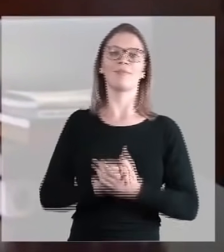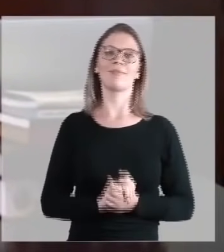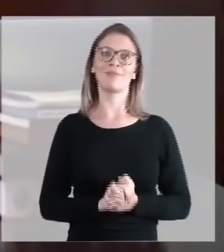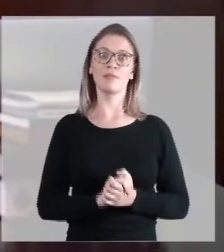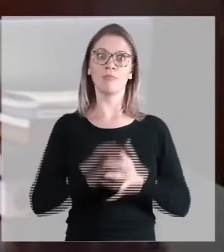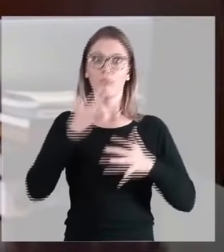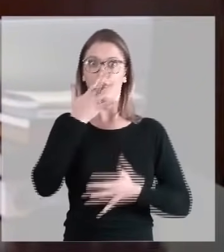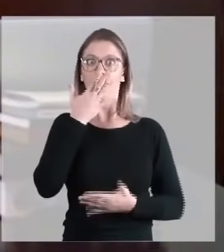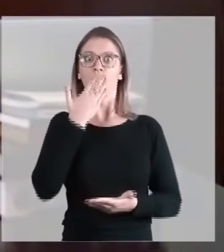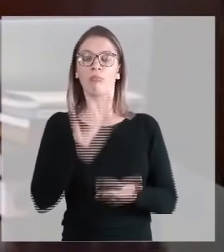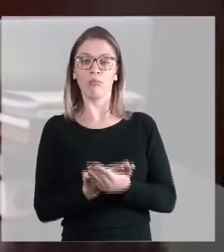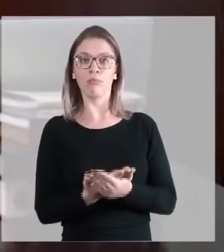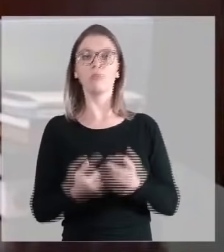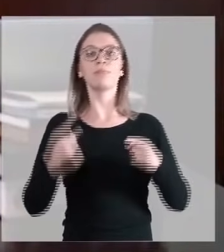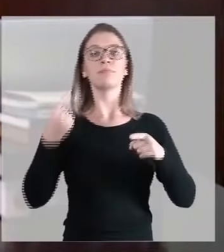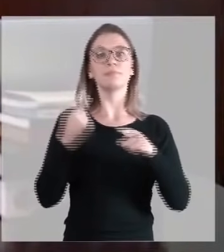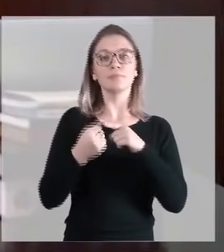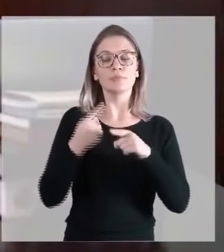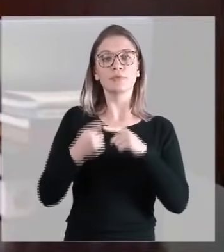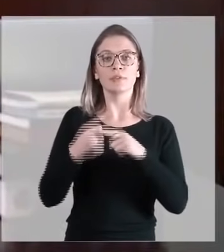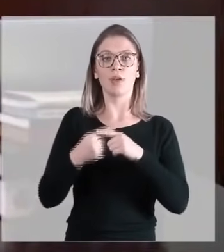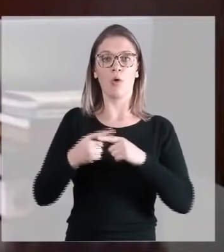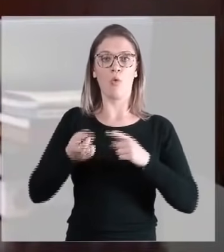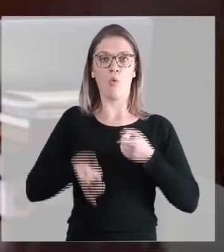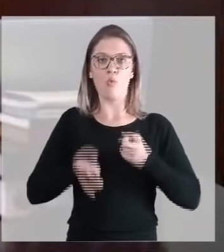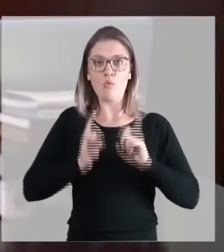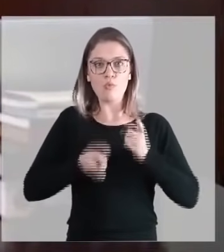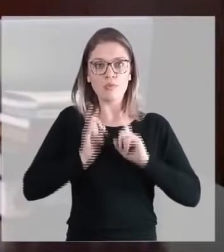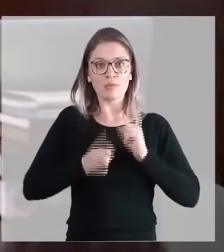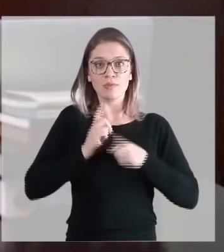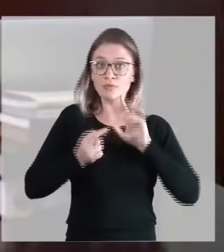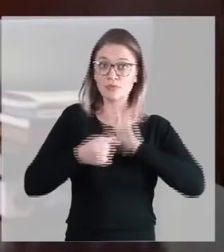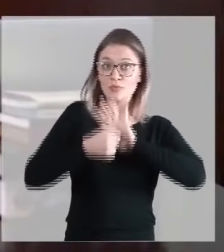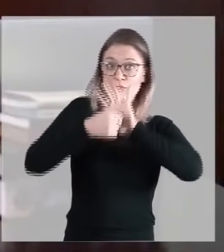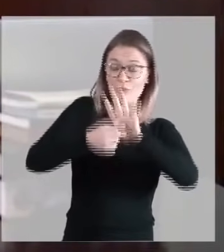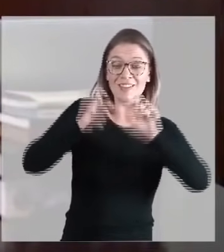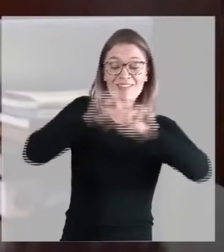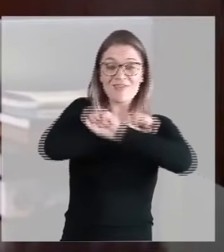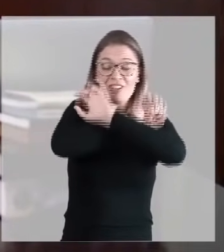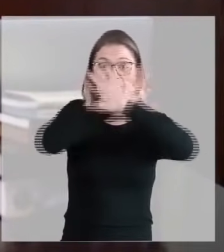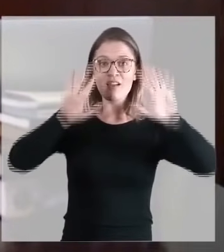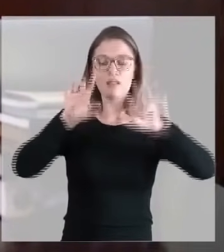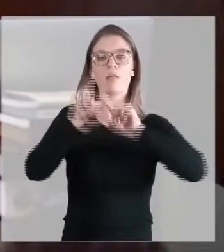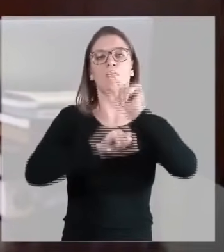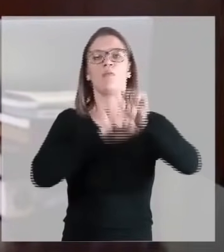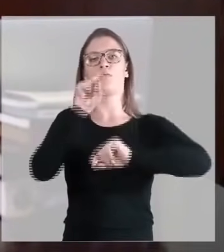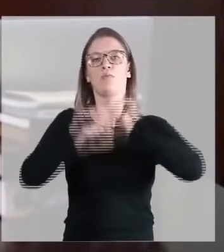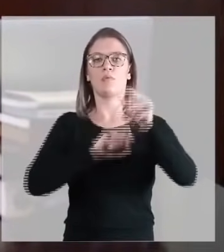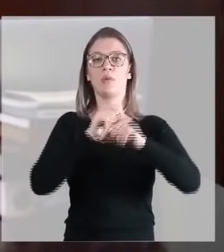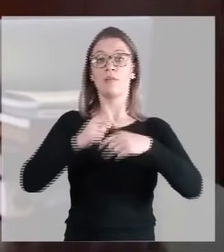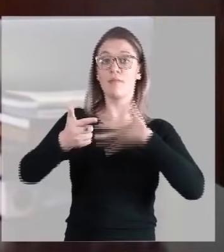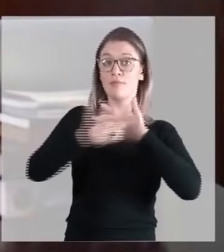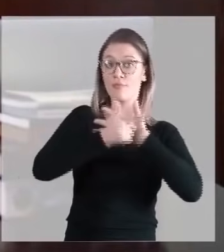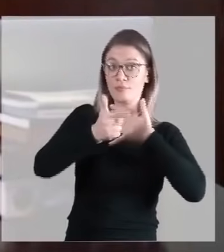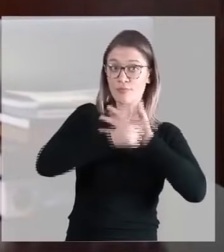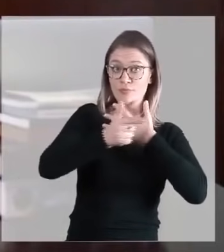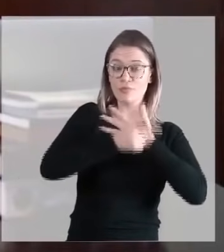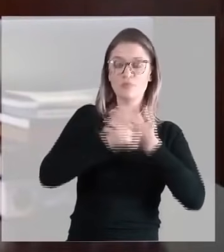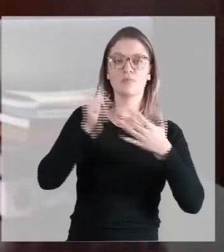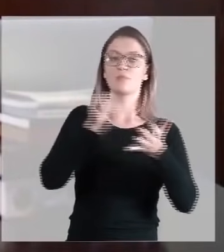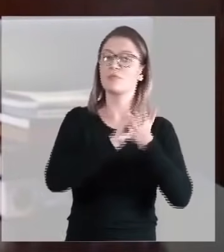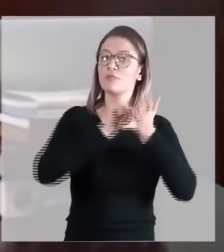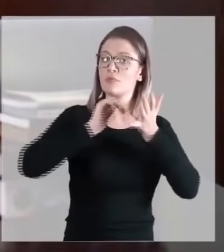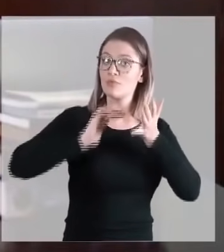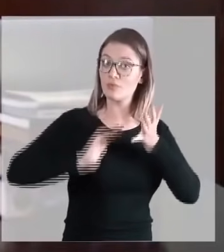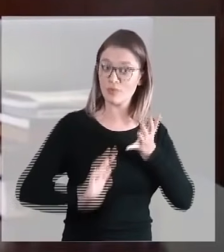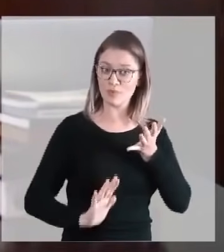Principalmente porque esse travesti que aparece no vídeo deixa muito claro pra gente que a função dessa